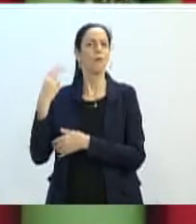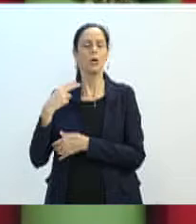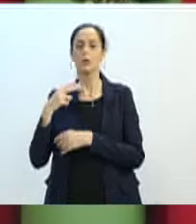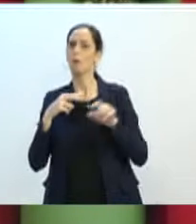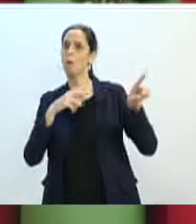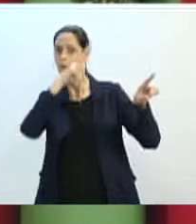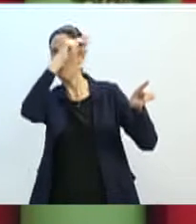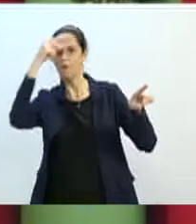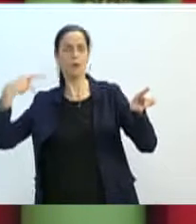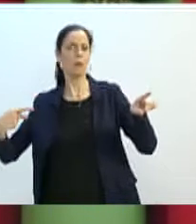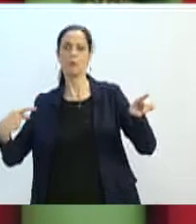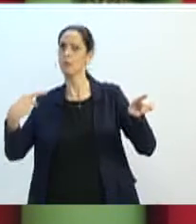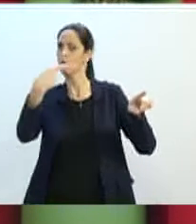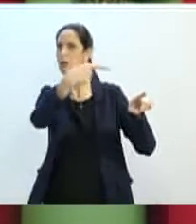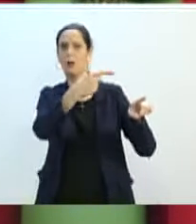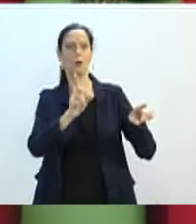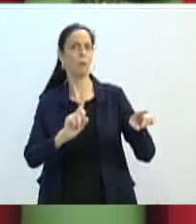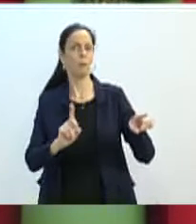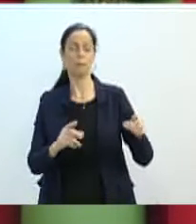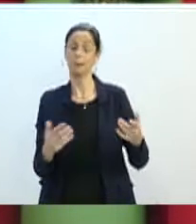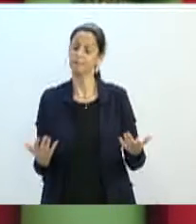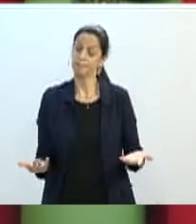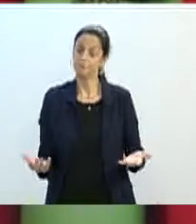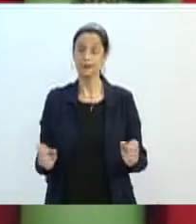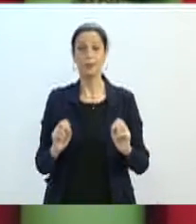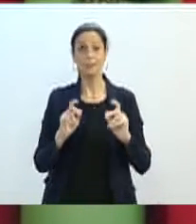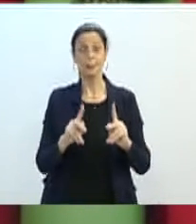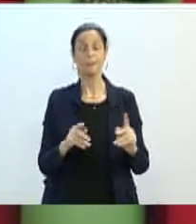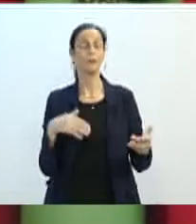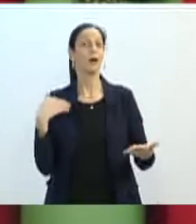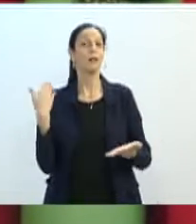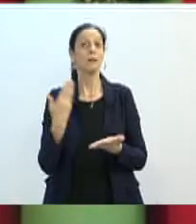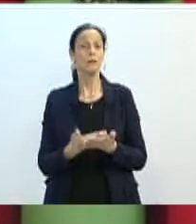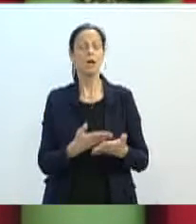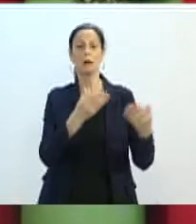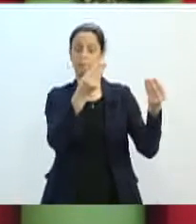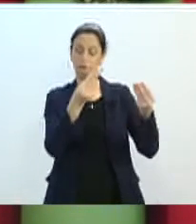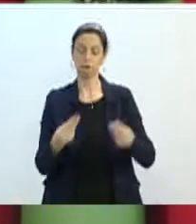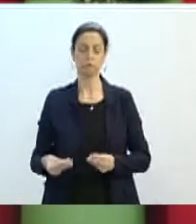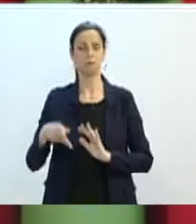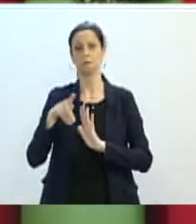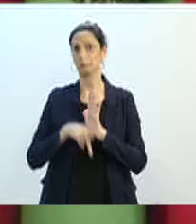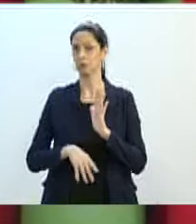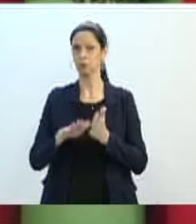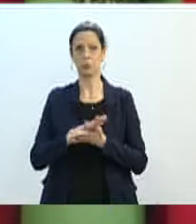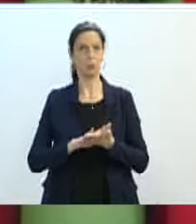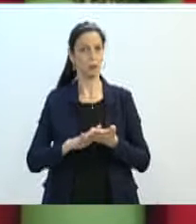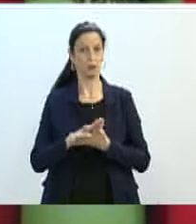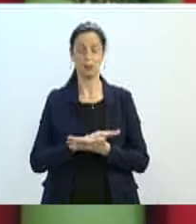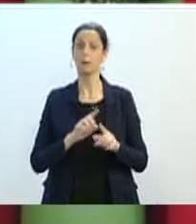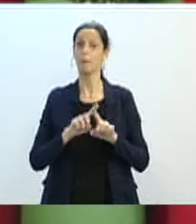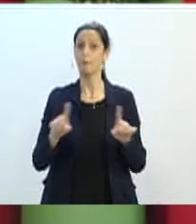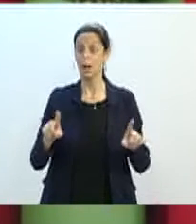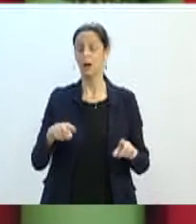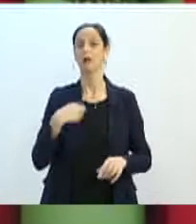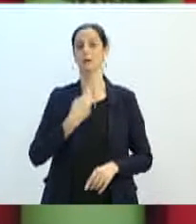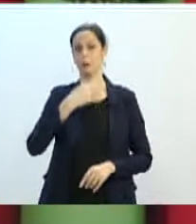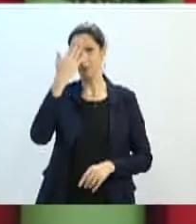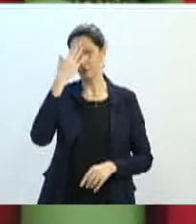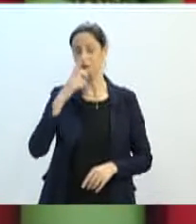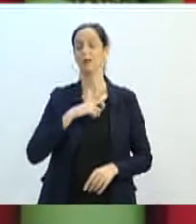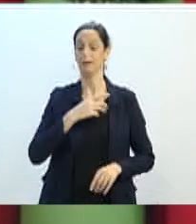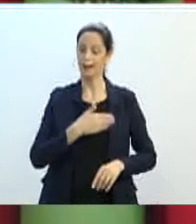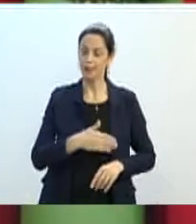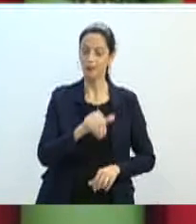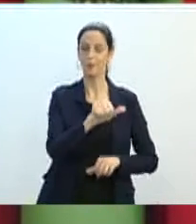muito feliz de saber que embora até agora não se apresenta o projeto em si é a questão da transição que a gente levantou nessa